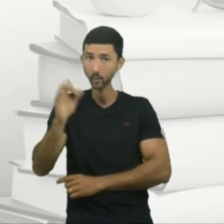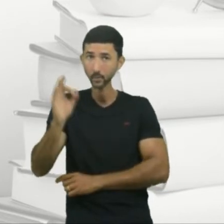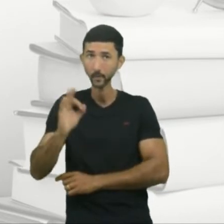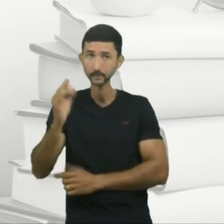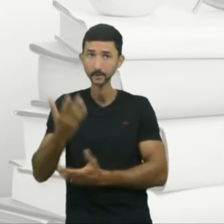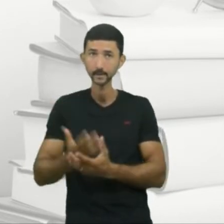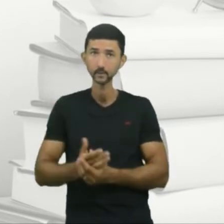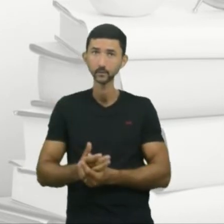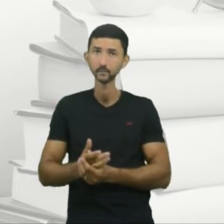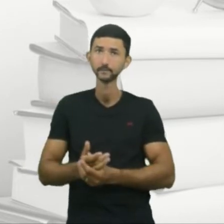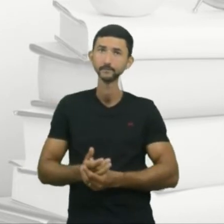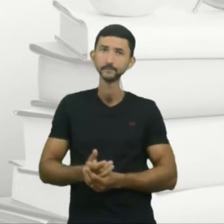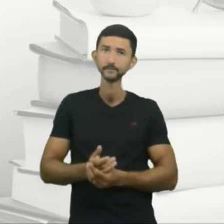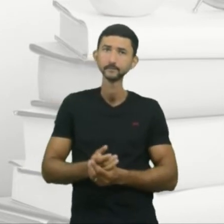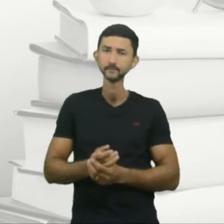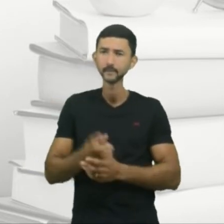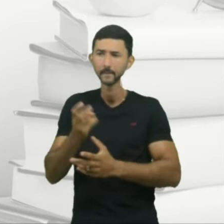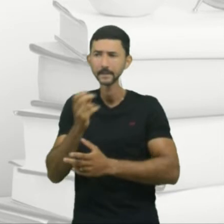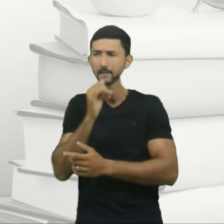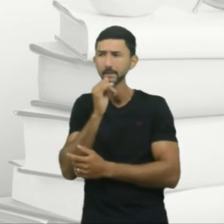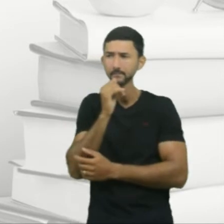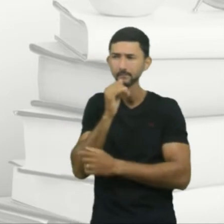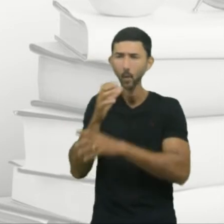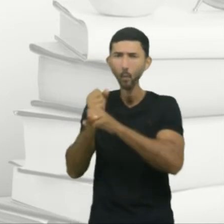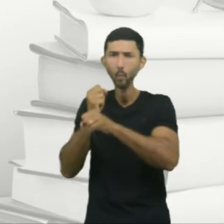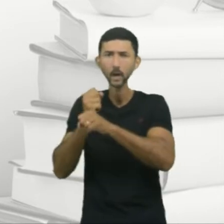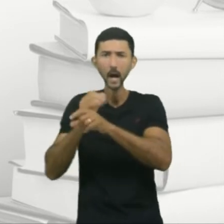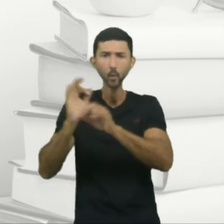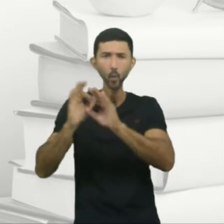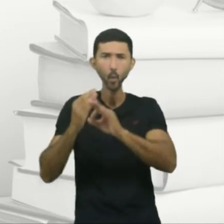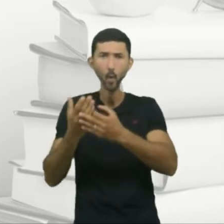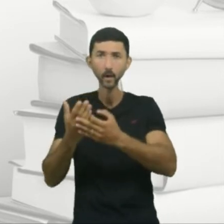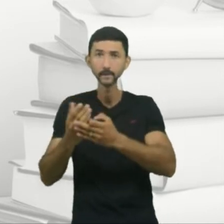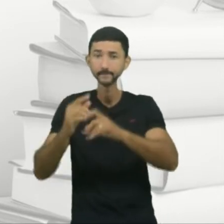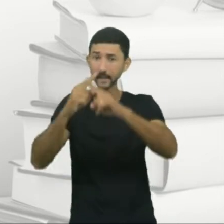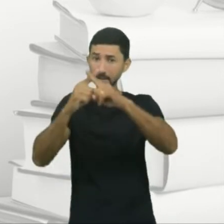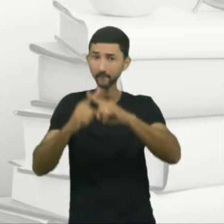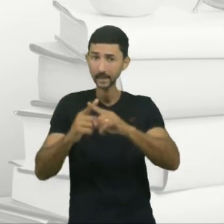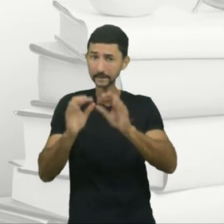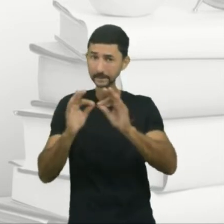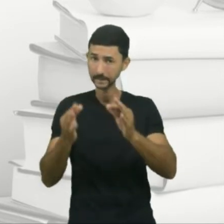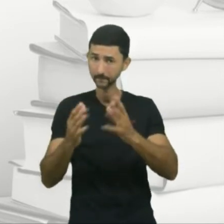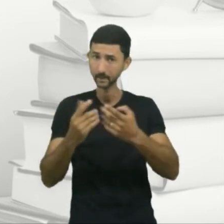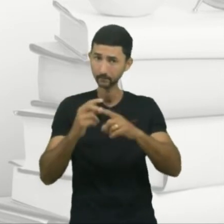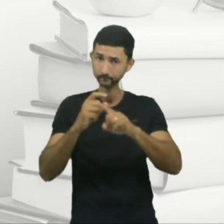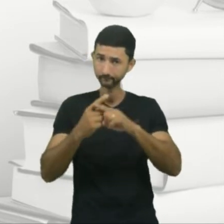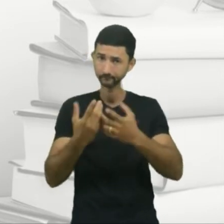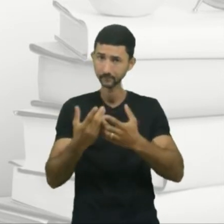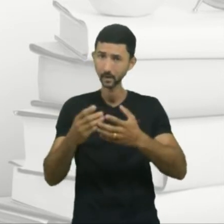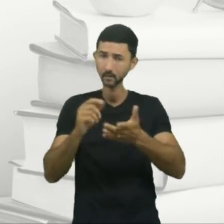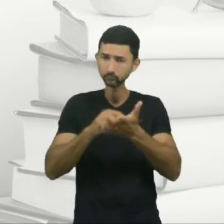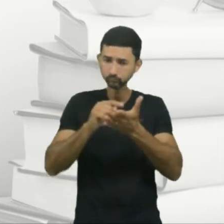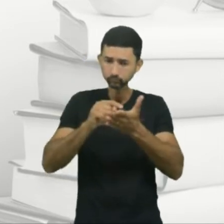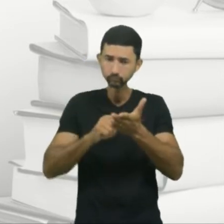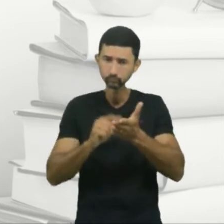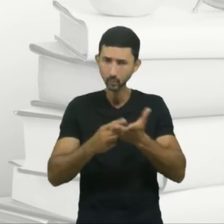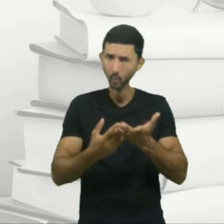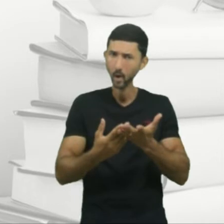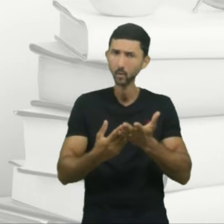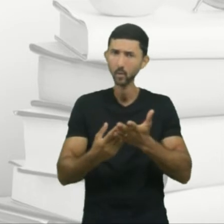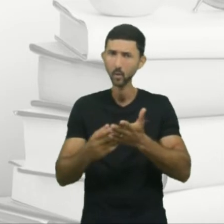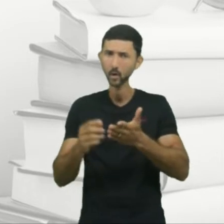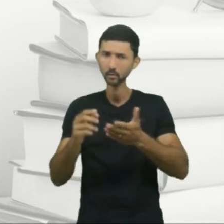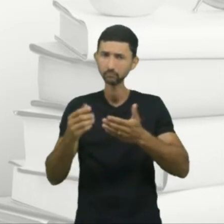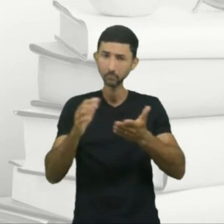0,11%, você percebe que, olha, esse cálculo que você faz é uma multiplicação simples. Pode fazer na calculadora, pode fazer